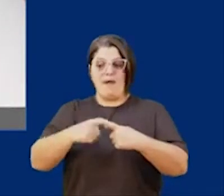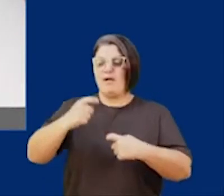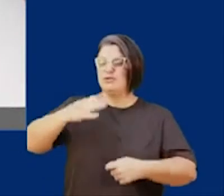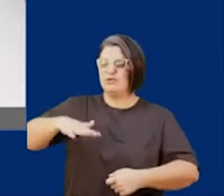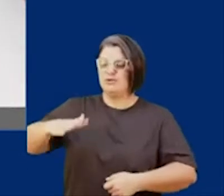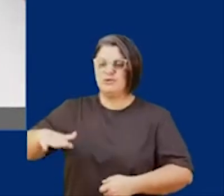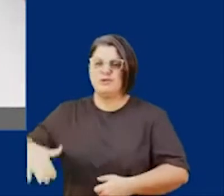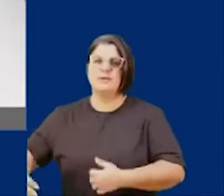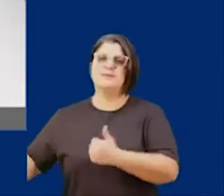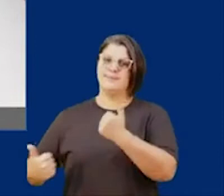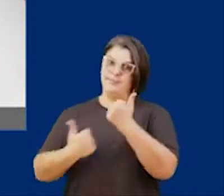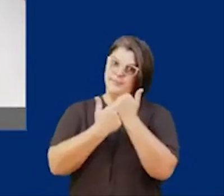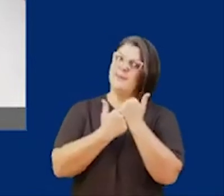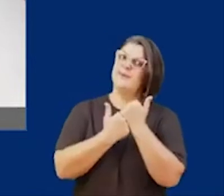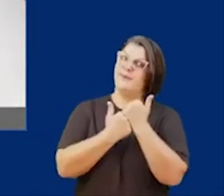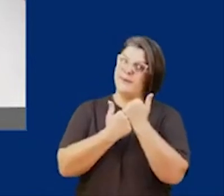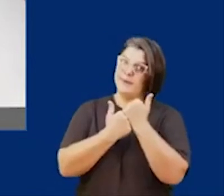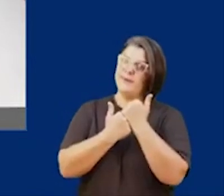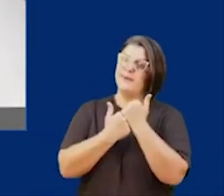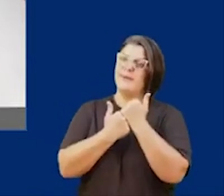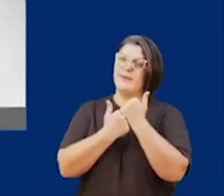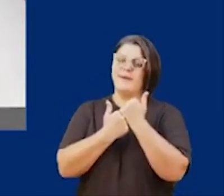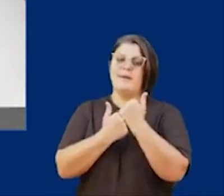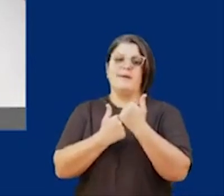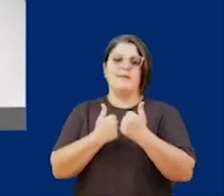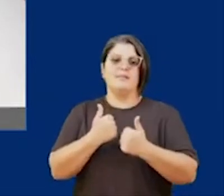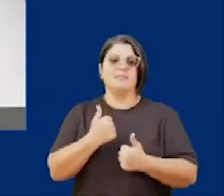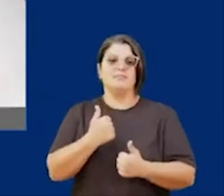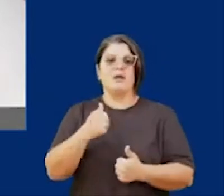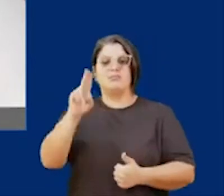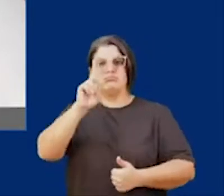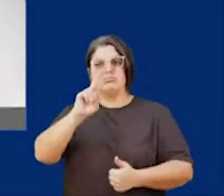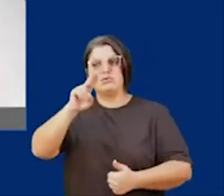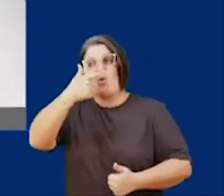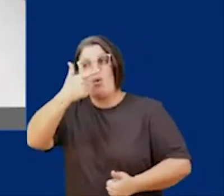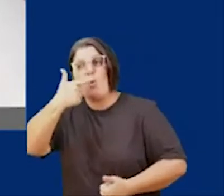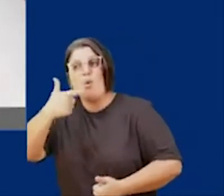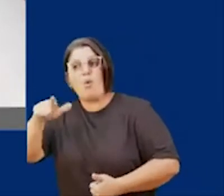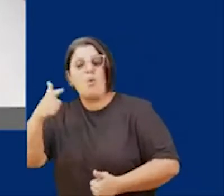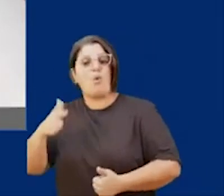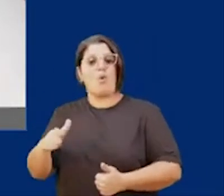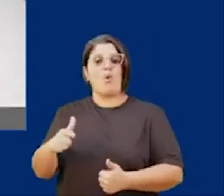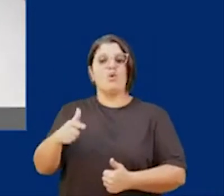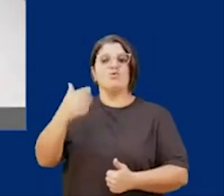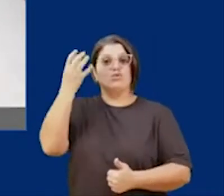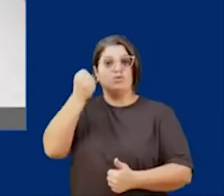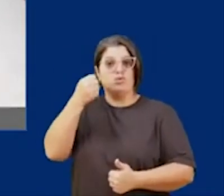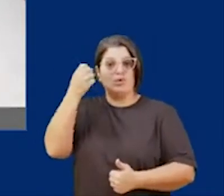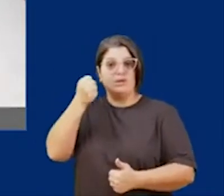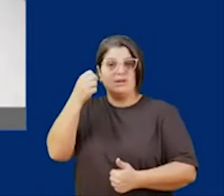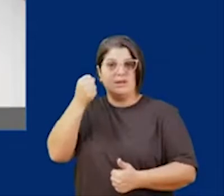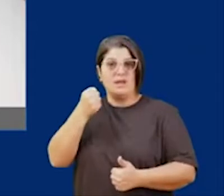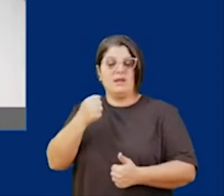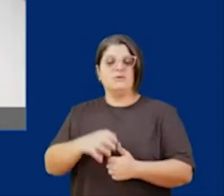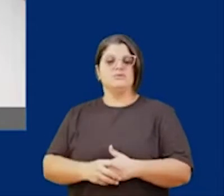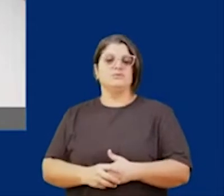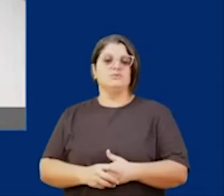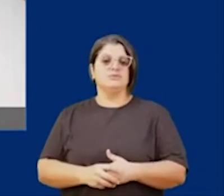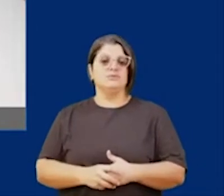gente não inserir outro método, né, de alimentação com outro leite artificial, e deu certo. Com